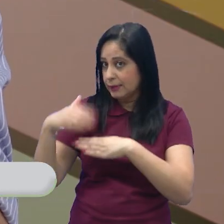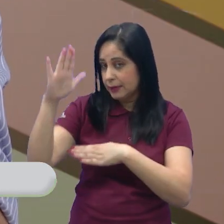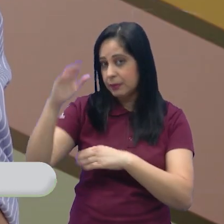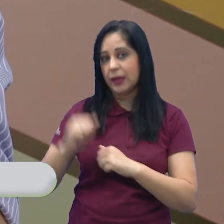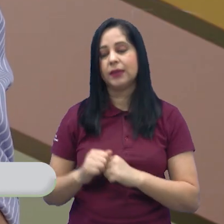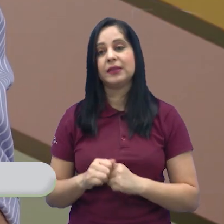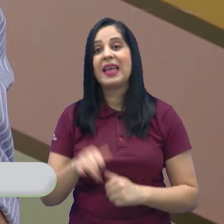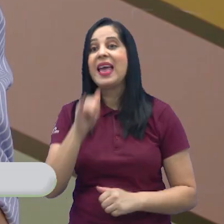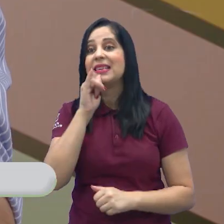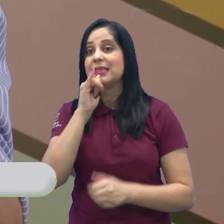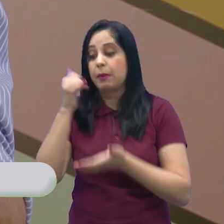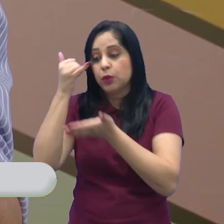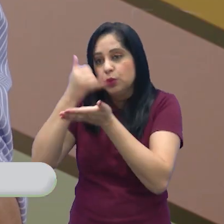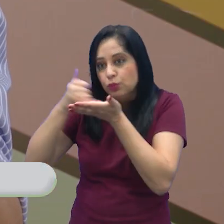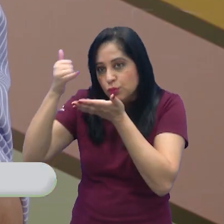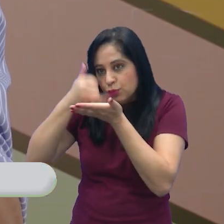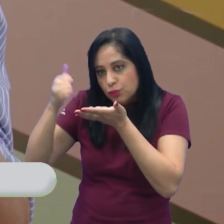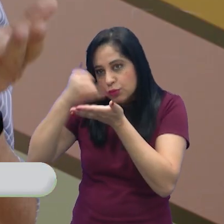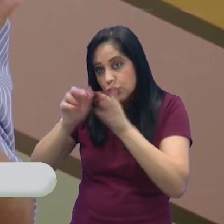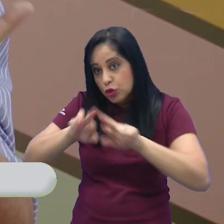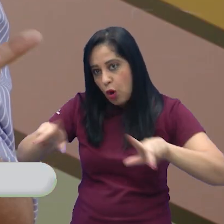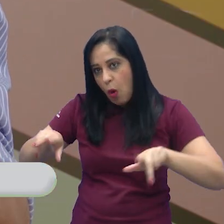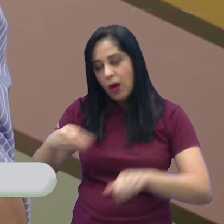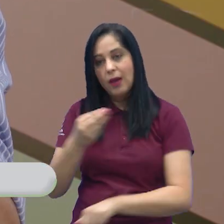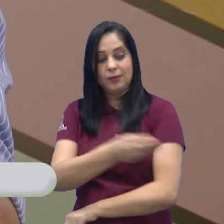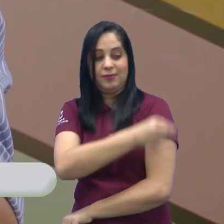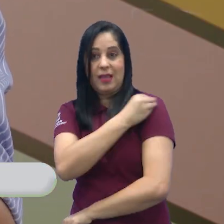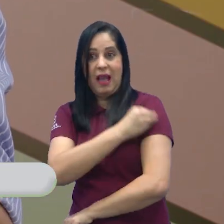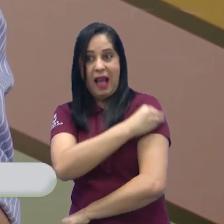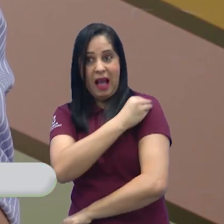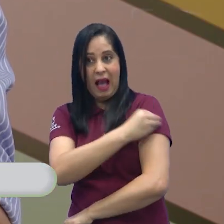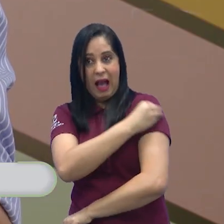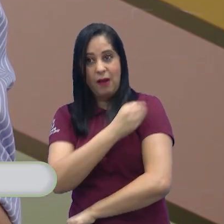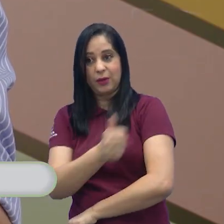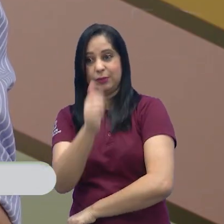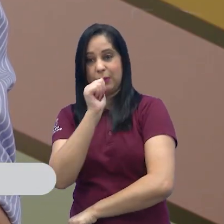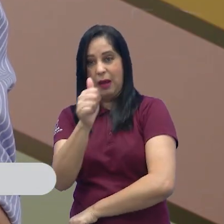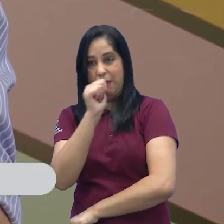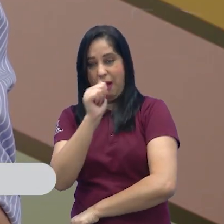droga, álcool. O álcool é droga também.